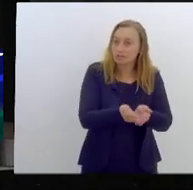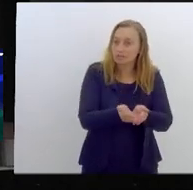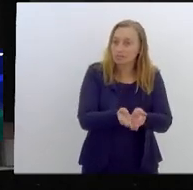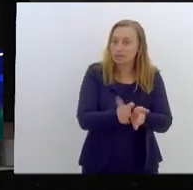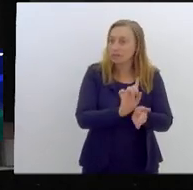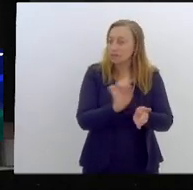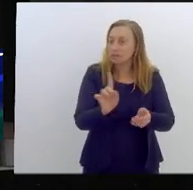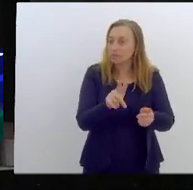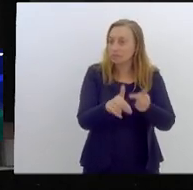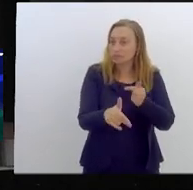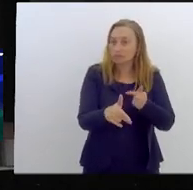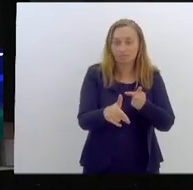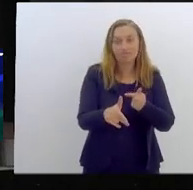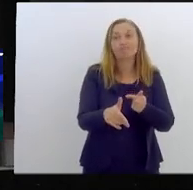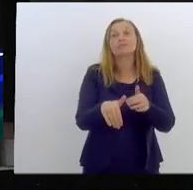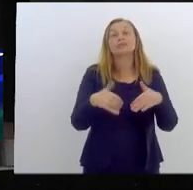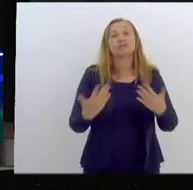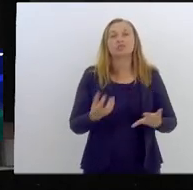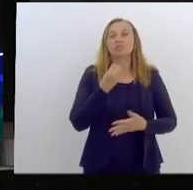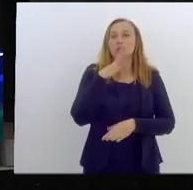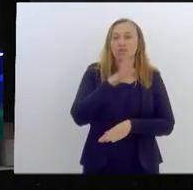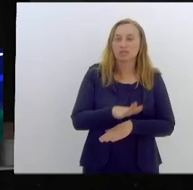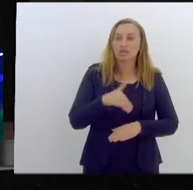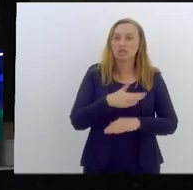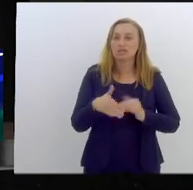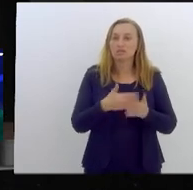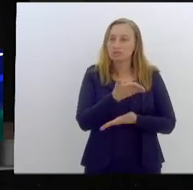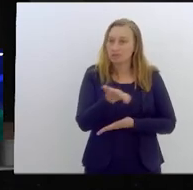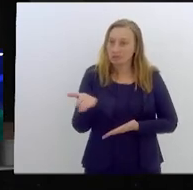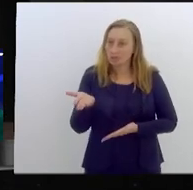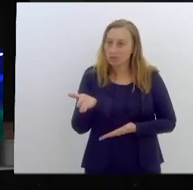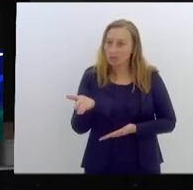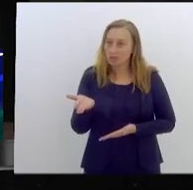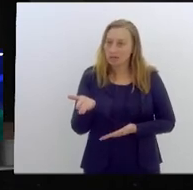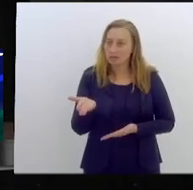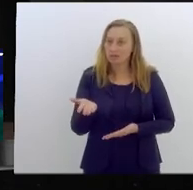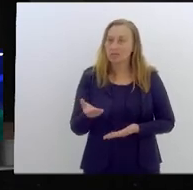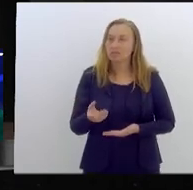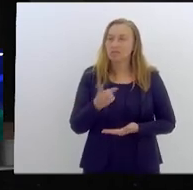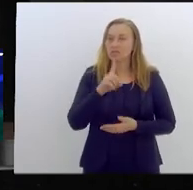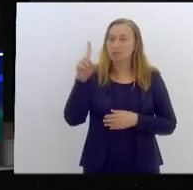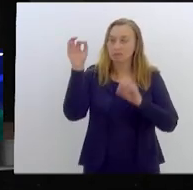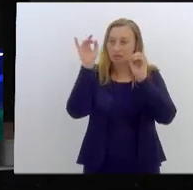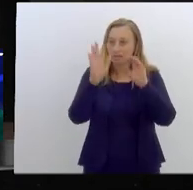serão interrompidos. Então, uma boa tarde a todos e a todas e fiquem com